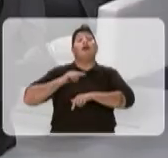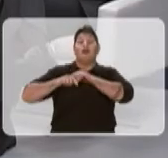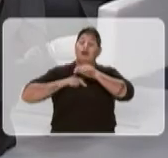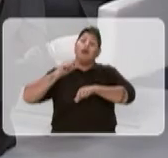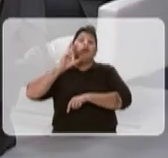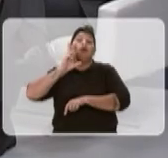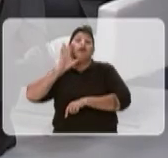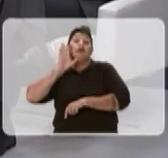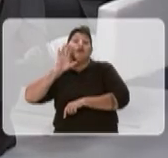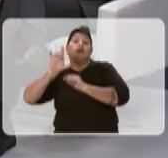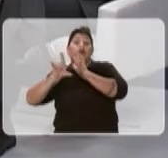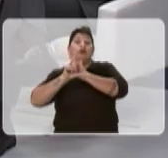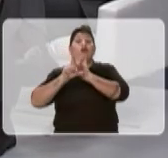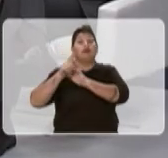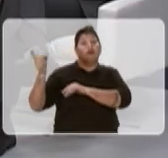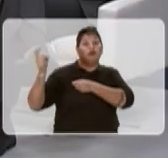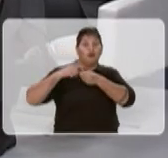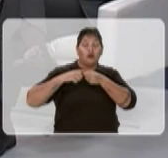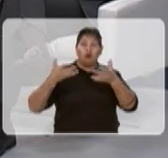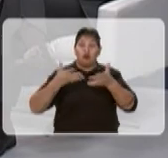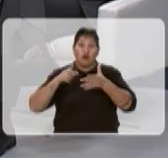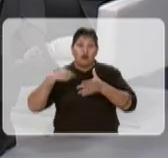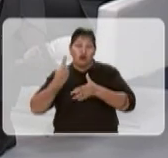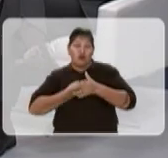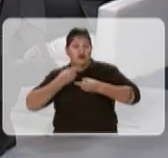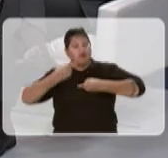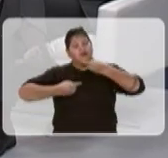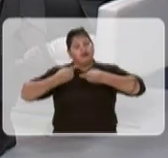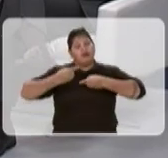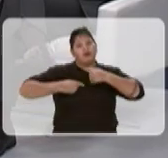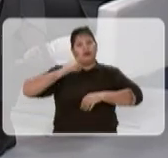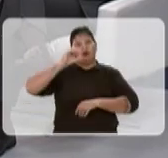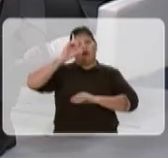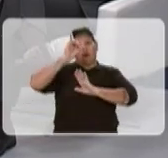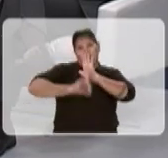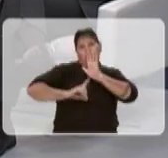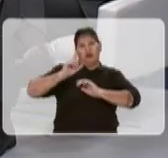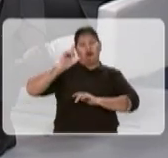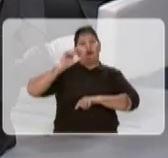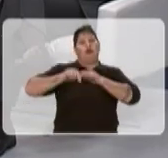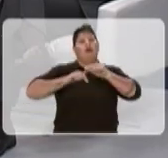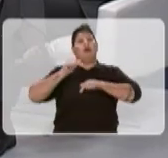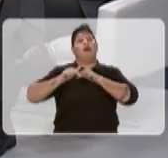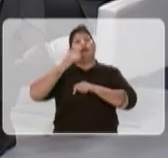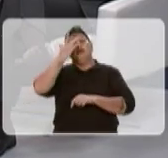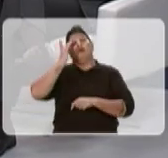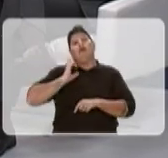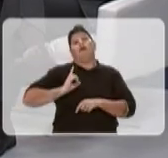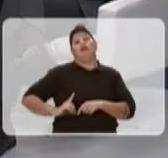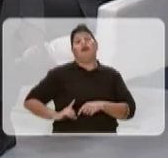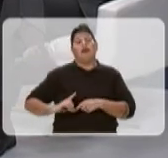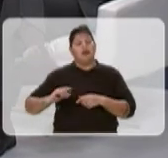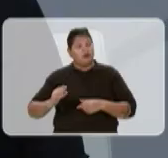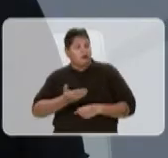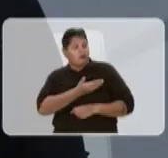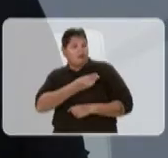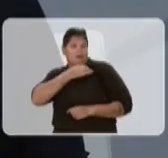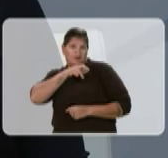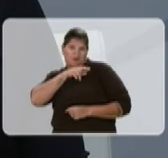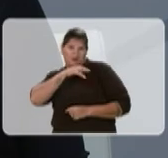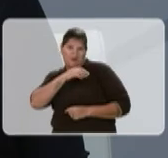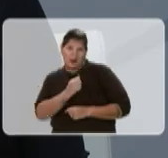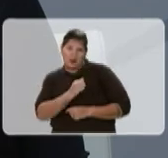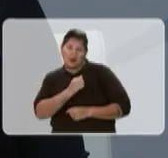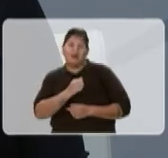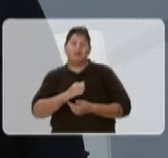Trabalho Legal de volta e hoje abordando os direitos trabalhistas das pessoas com deficiência, com a subprocuradora-geral,